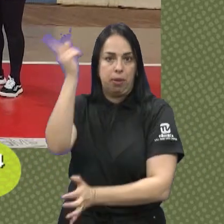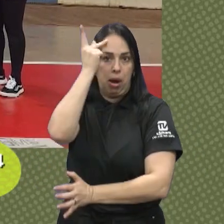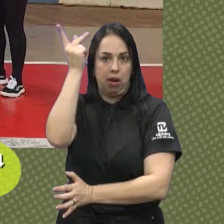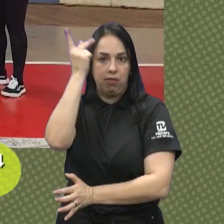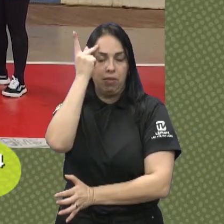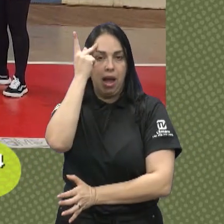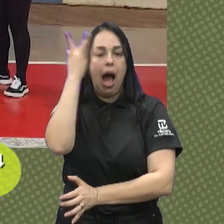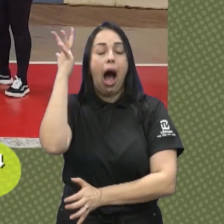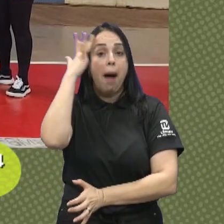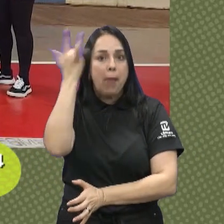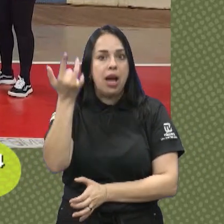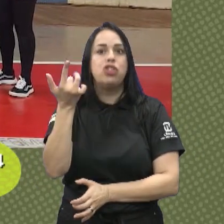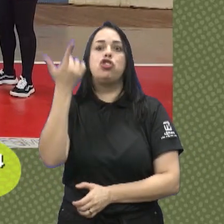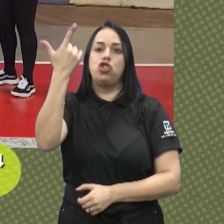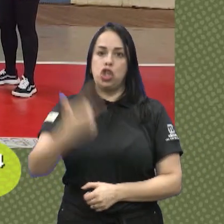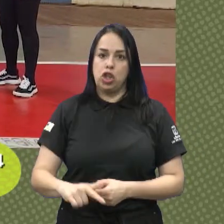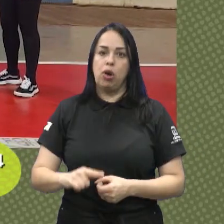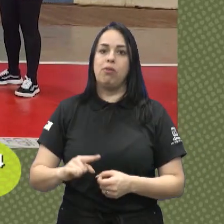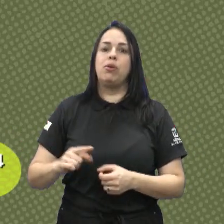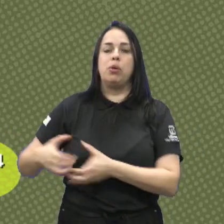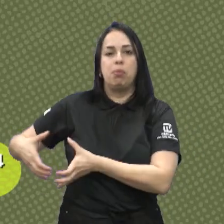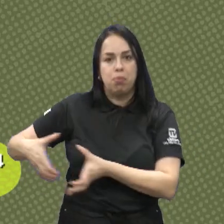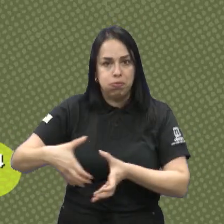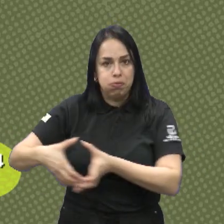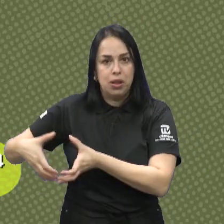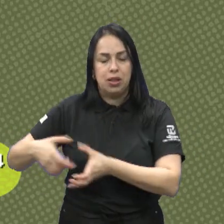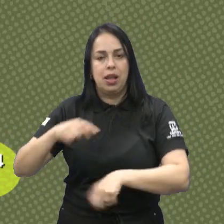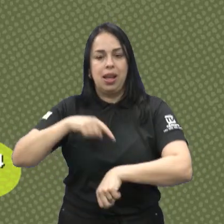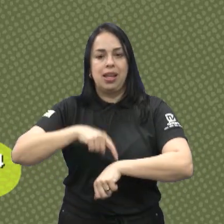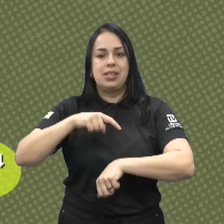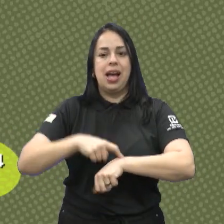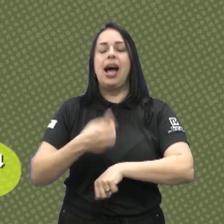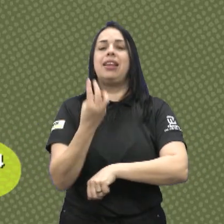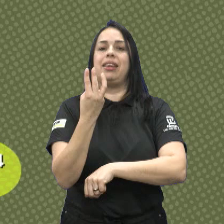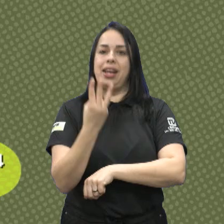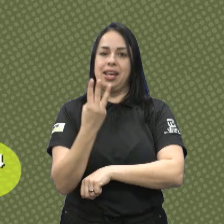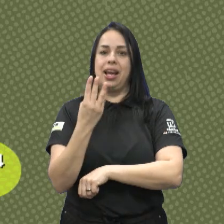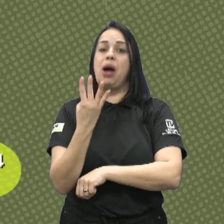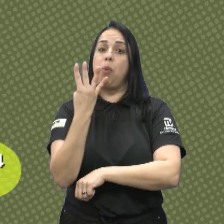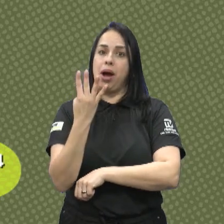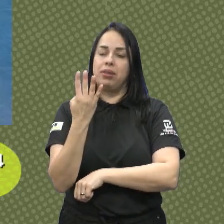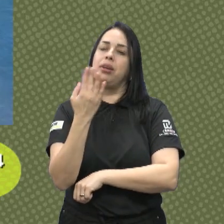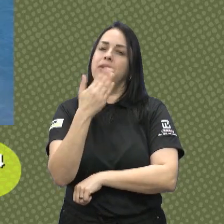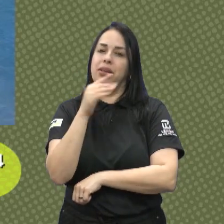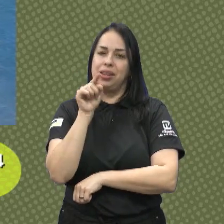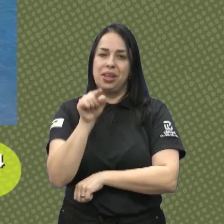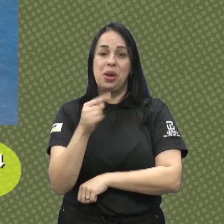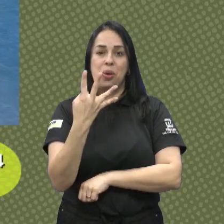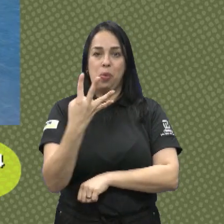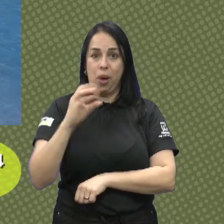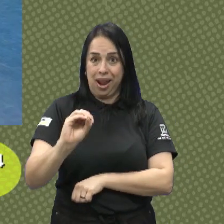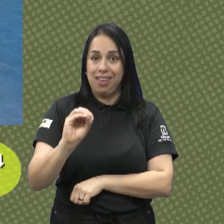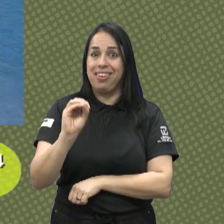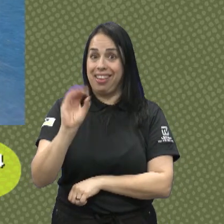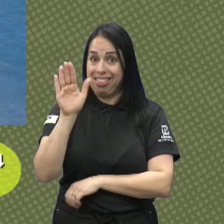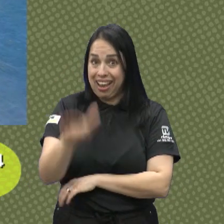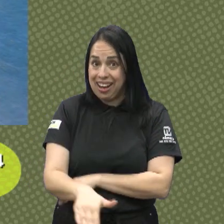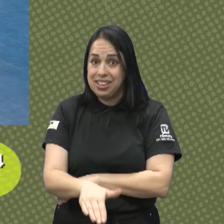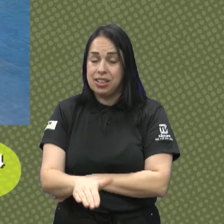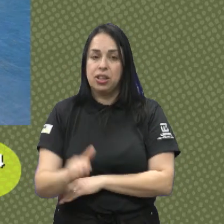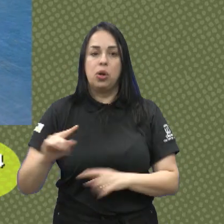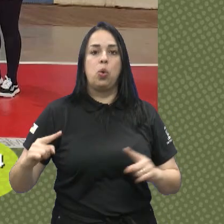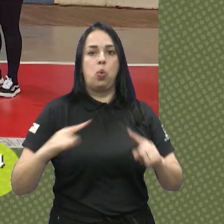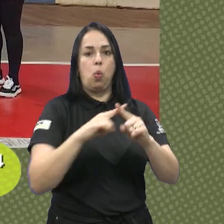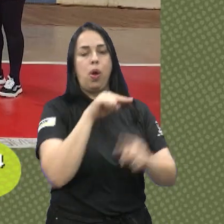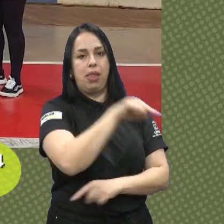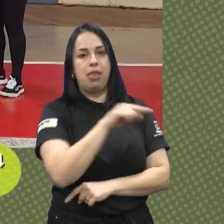quadra amanhã às 18h40, né, às 16h40, 4h40 da tarde, conhecido também, né, contra a seleção do